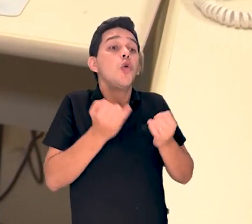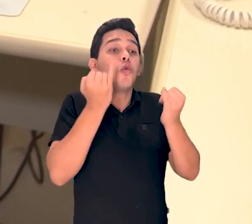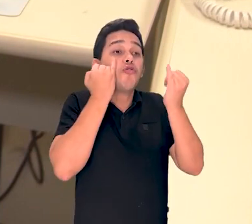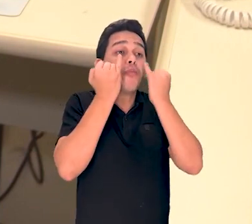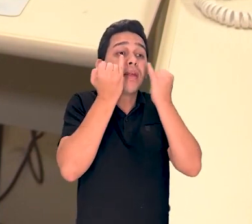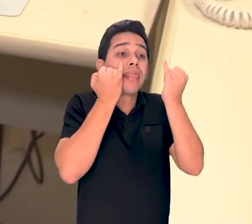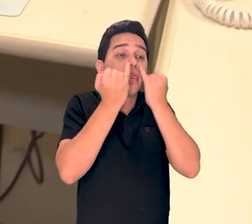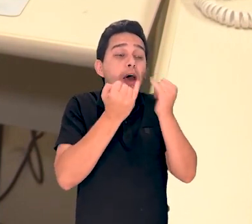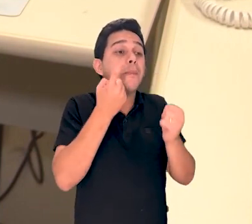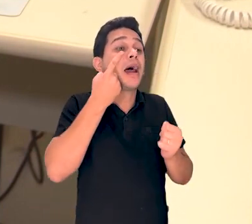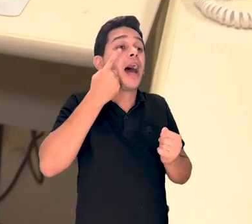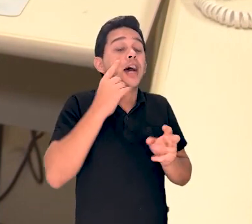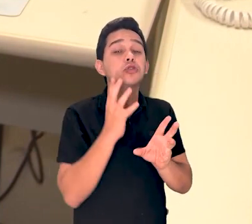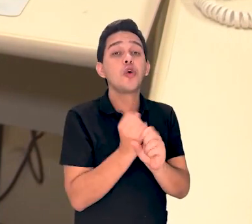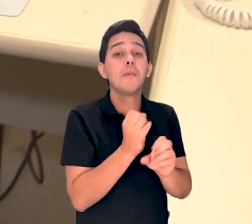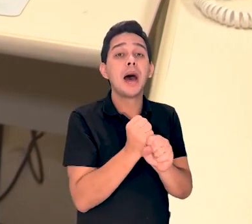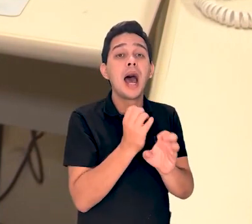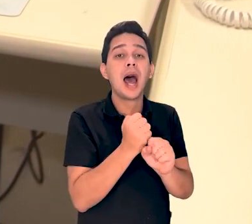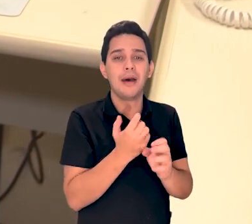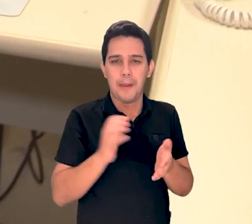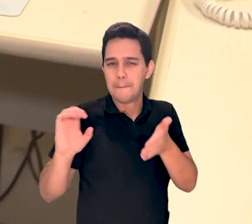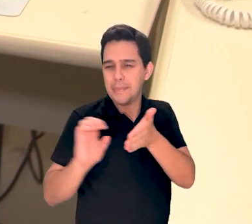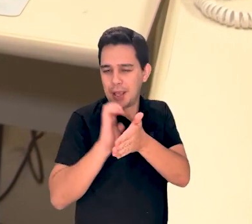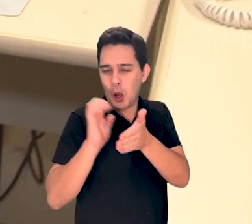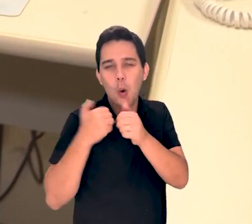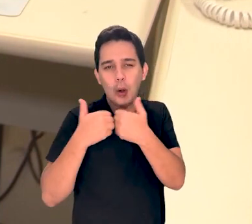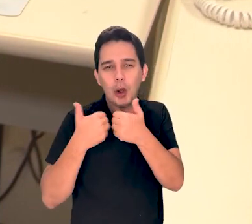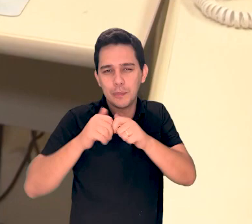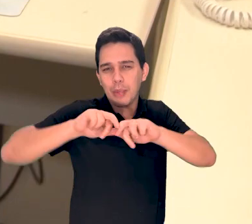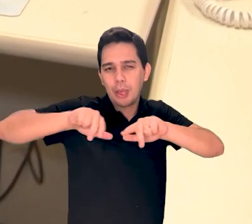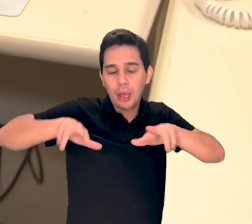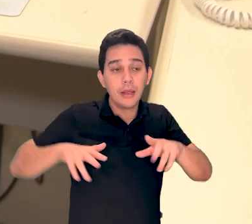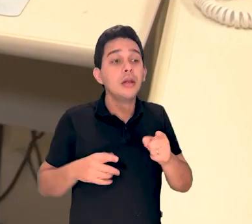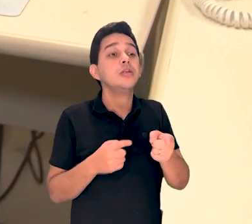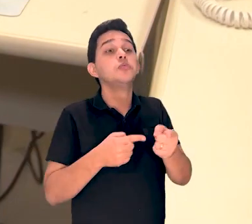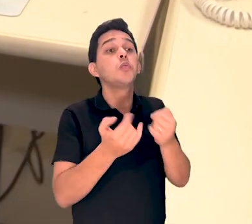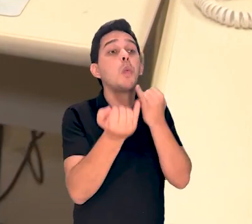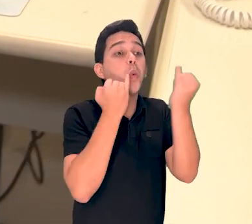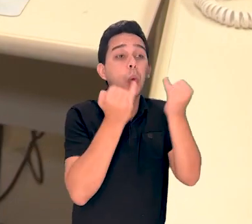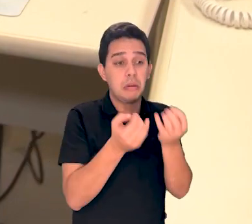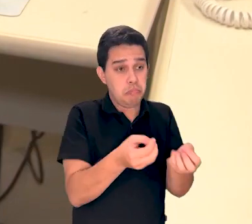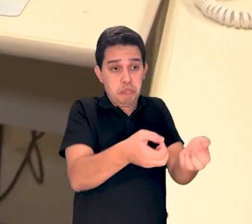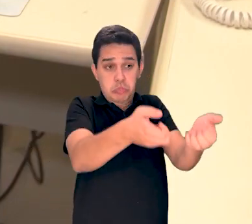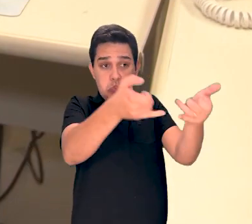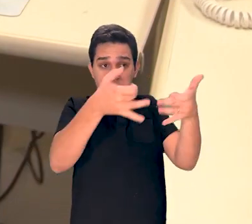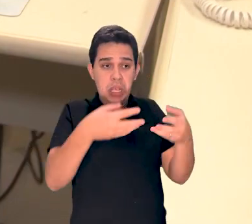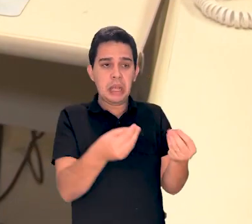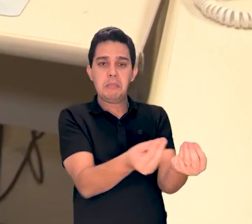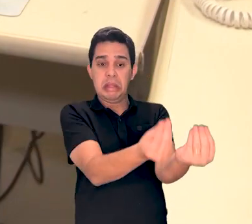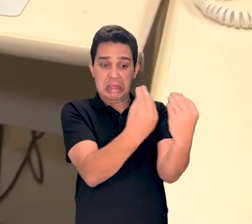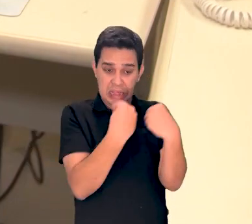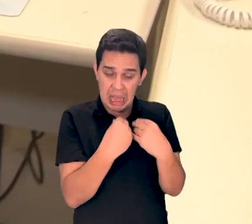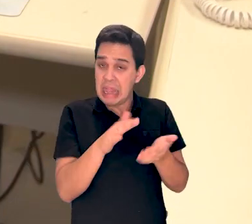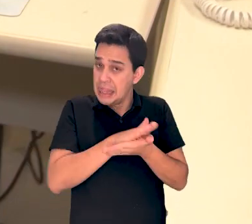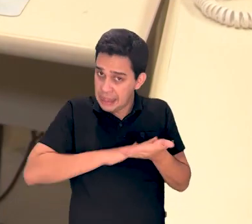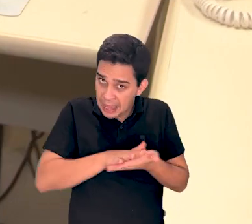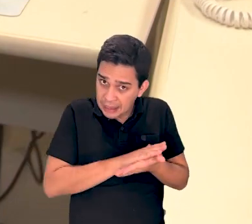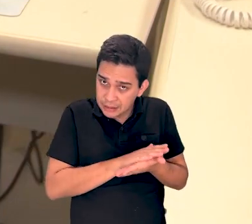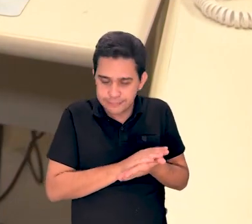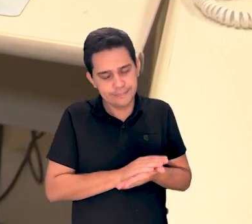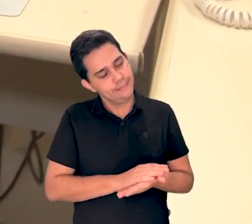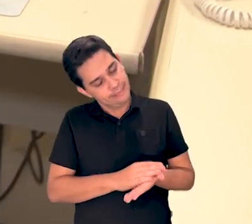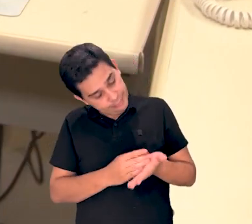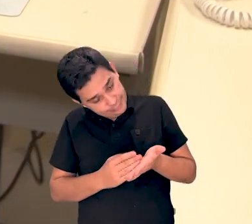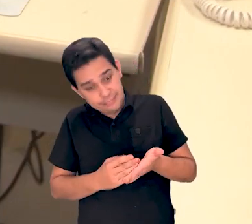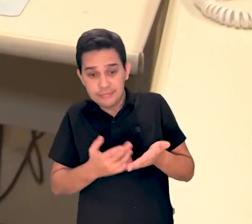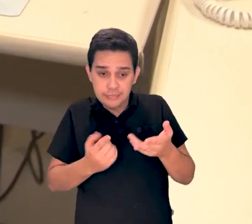mas também em relação a forma de prestação dos serviços quer dizer não pode o com o concessionário realmente é